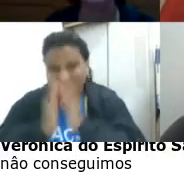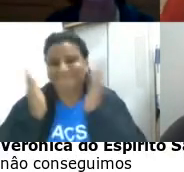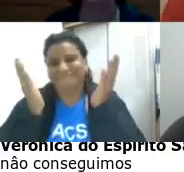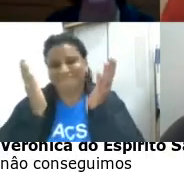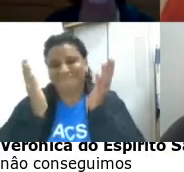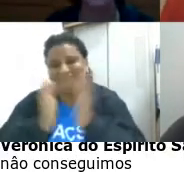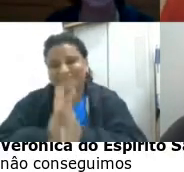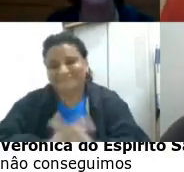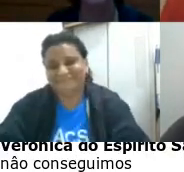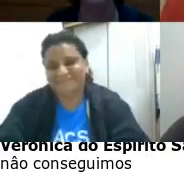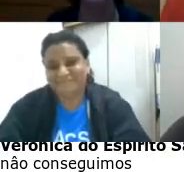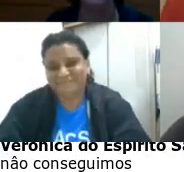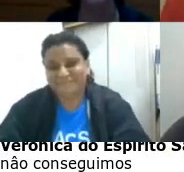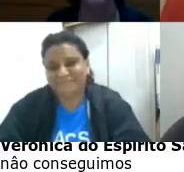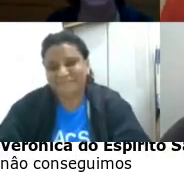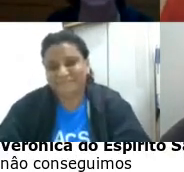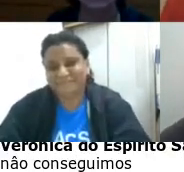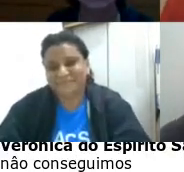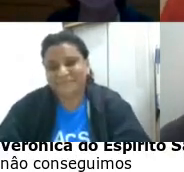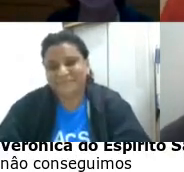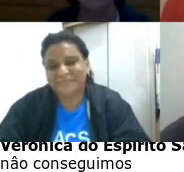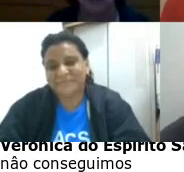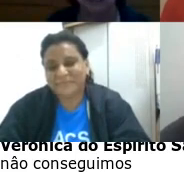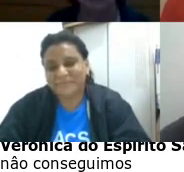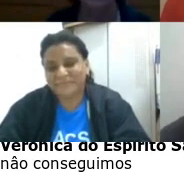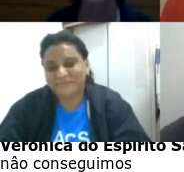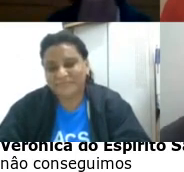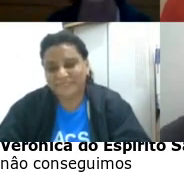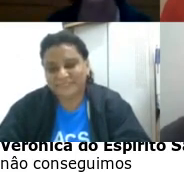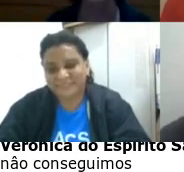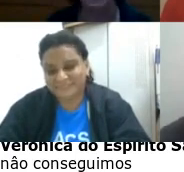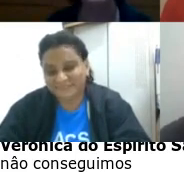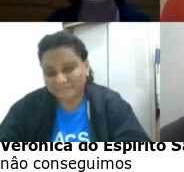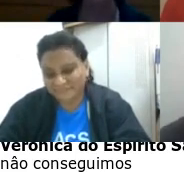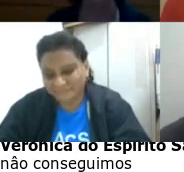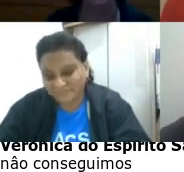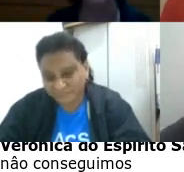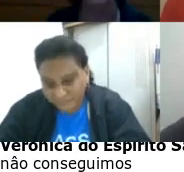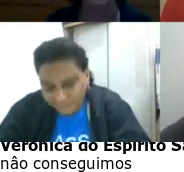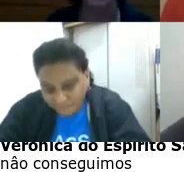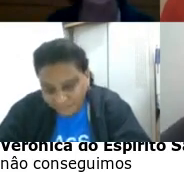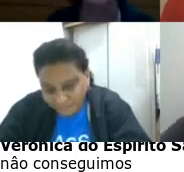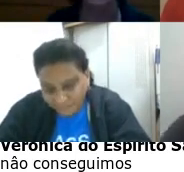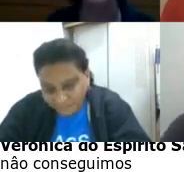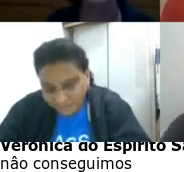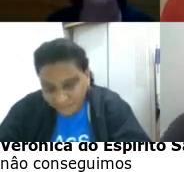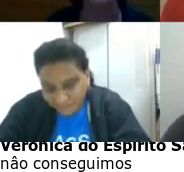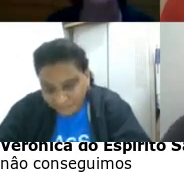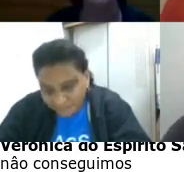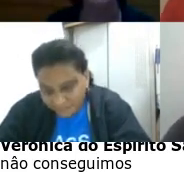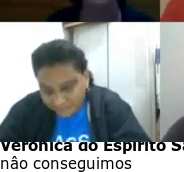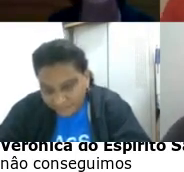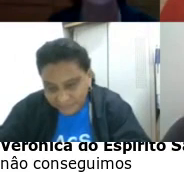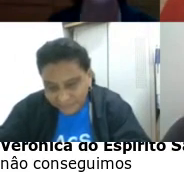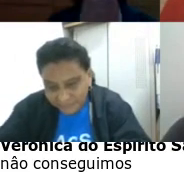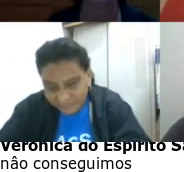de ser curada só porque alguém diagnosticou e alguém prescreve a medicação não é isso Verônica não é isso Carol